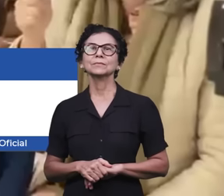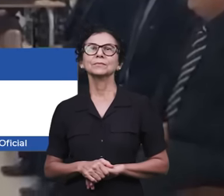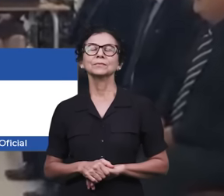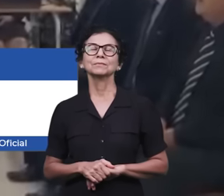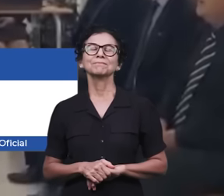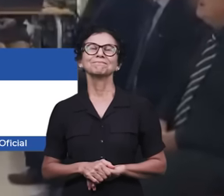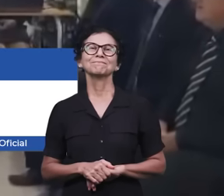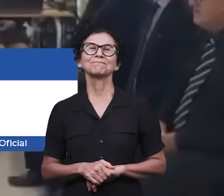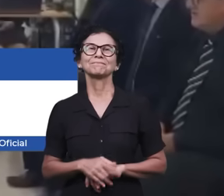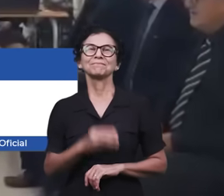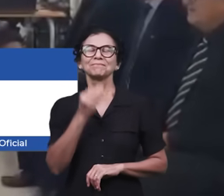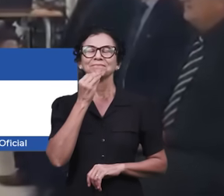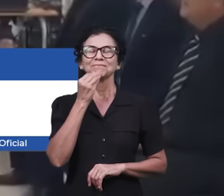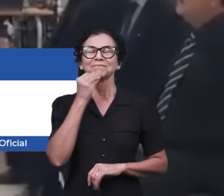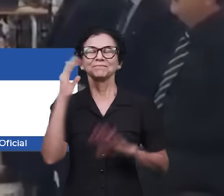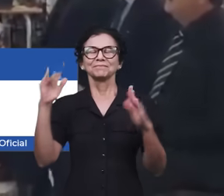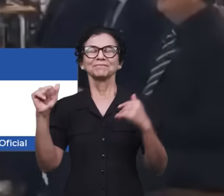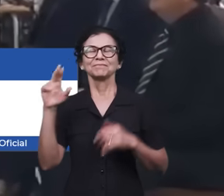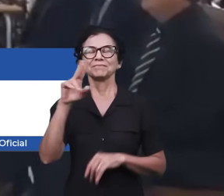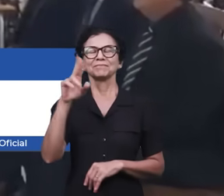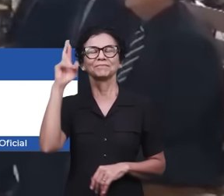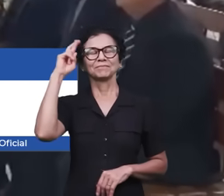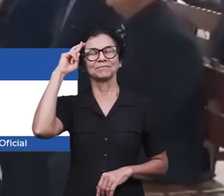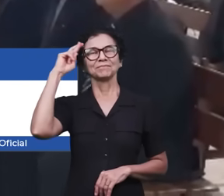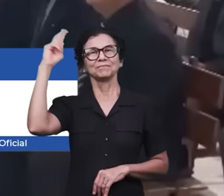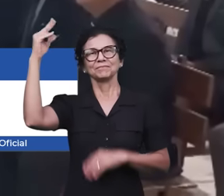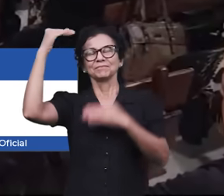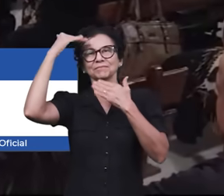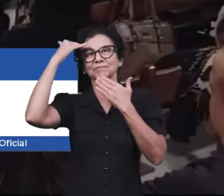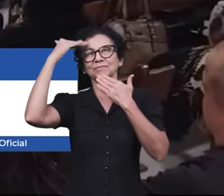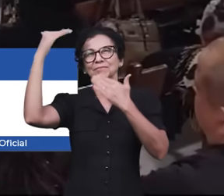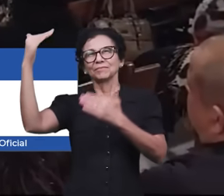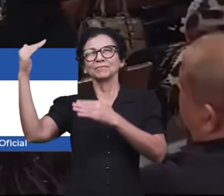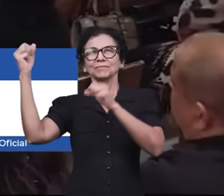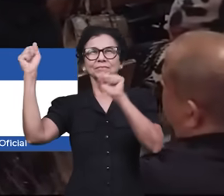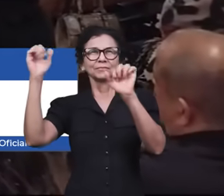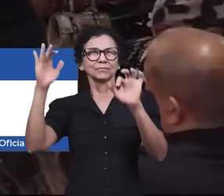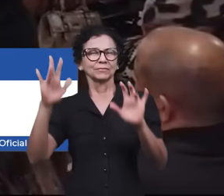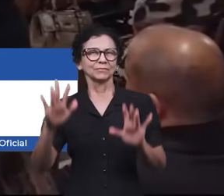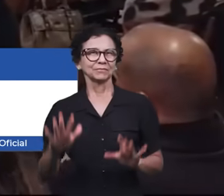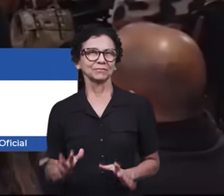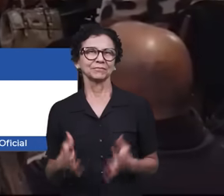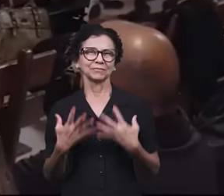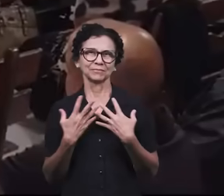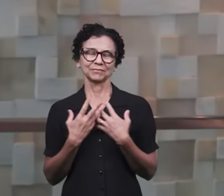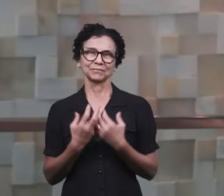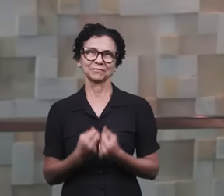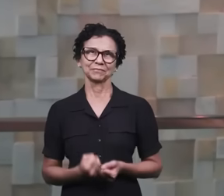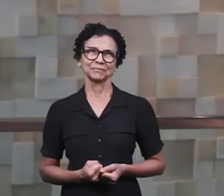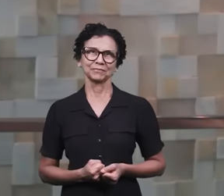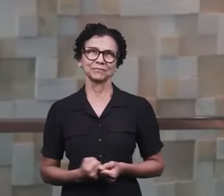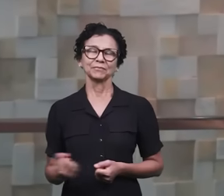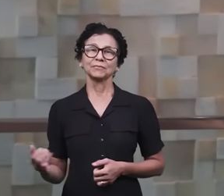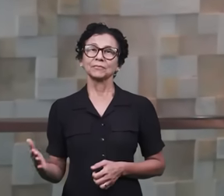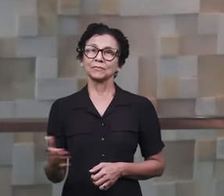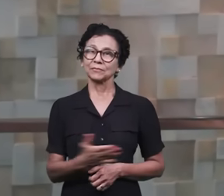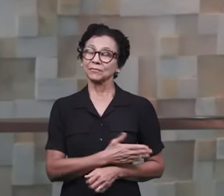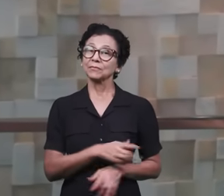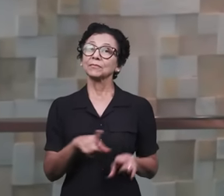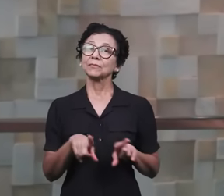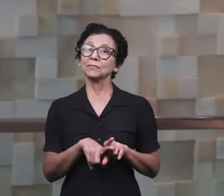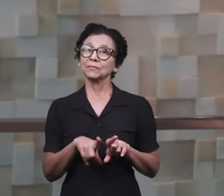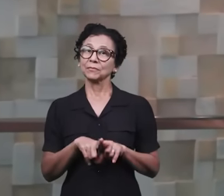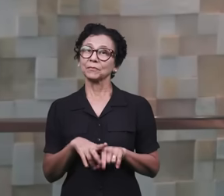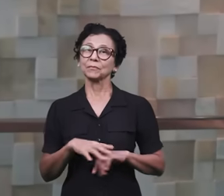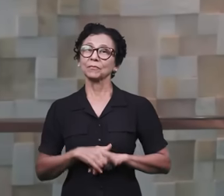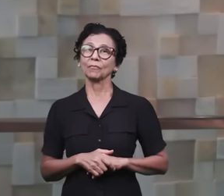a oportunidade de exaltar o nome de Deus e agradecer por todas as bênçãos recebidas. Na Igreja do Jardim Zanelato,